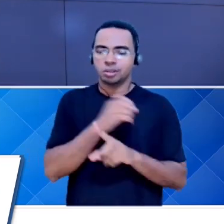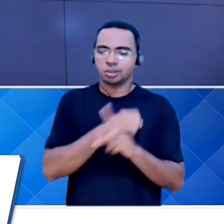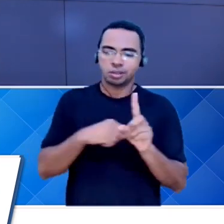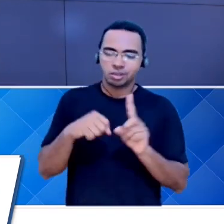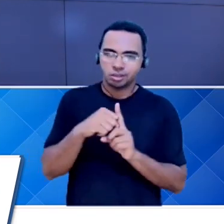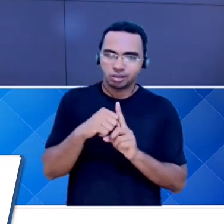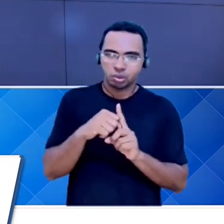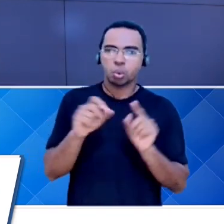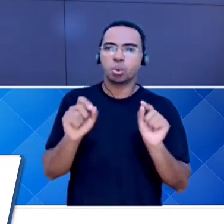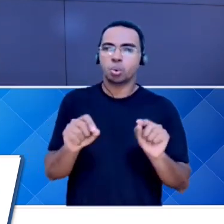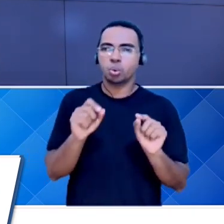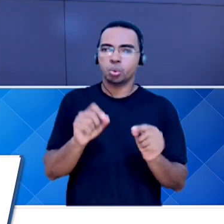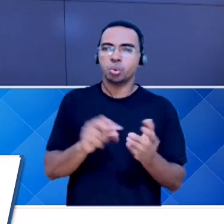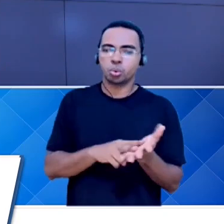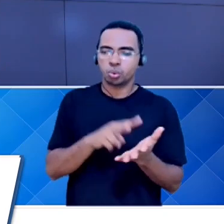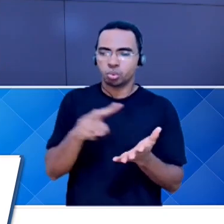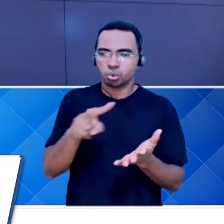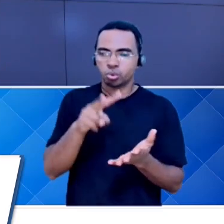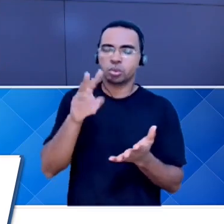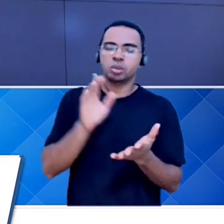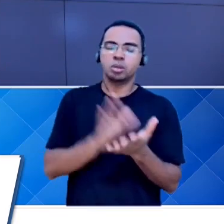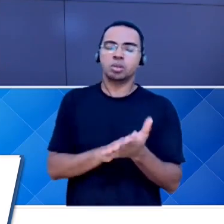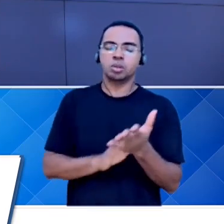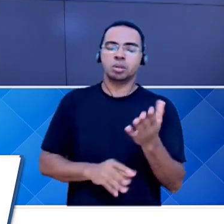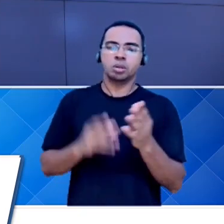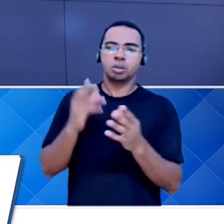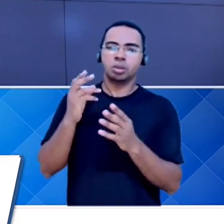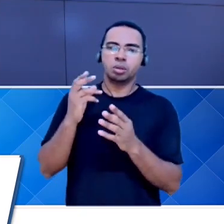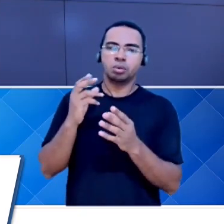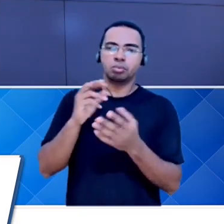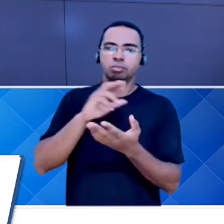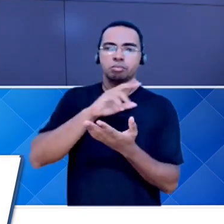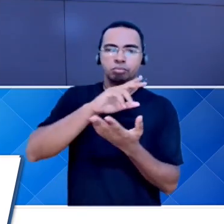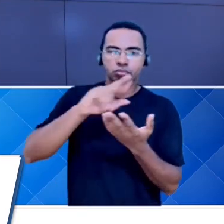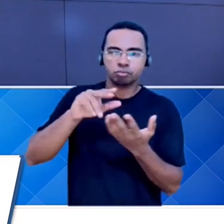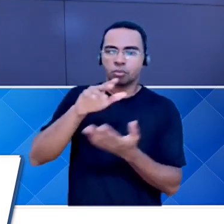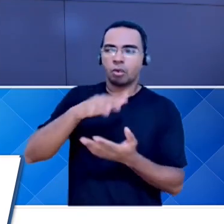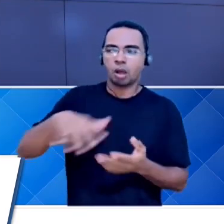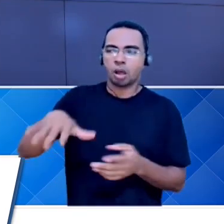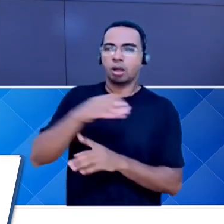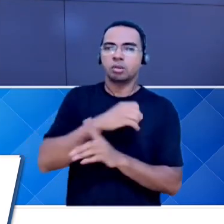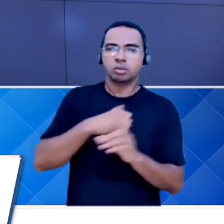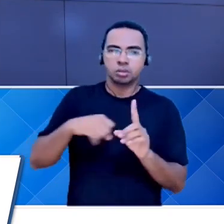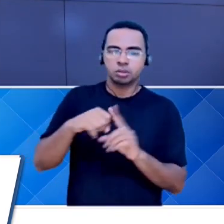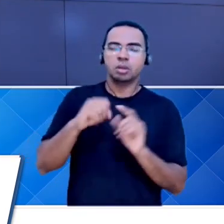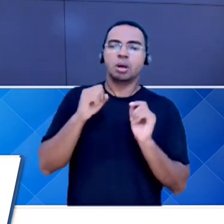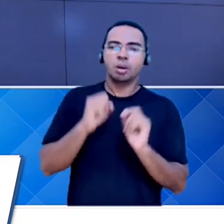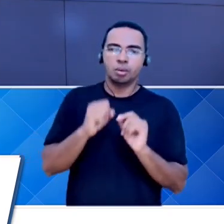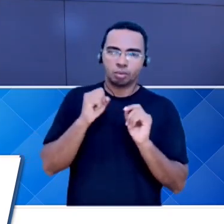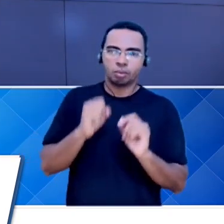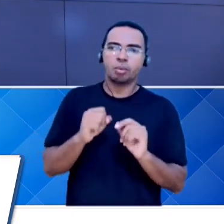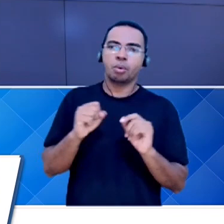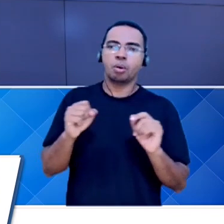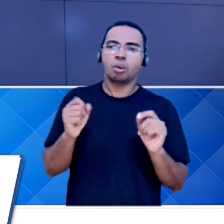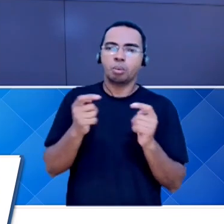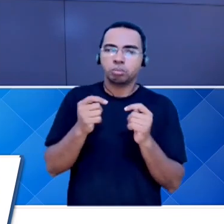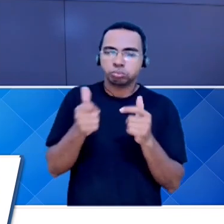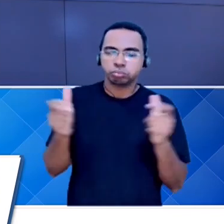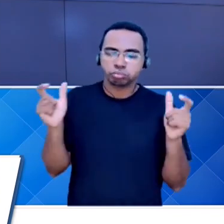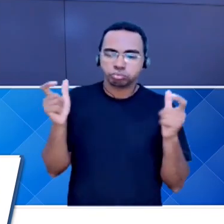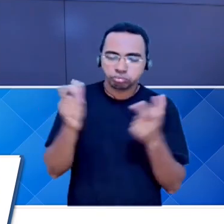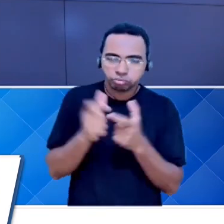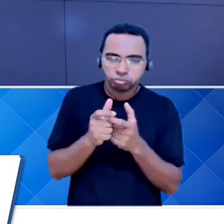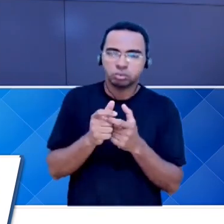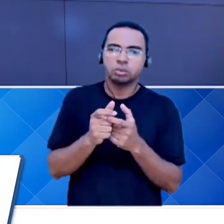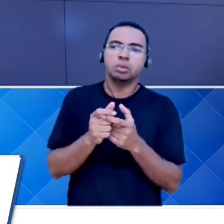que benefícios, em que a área social também pode ser menos afetada. Então, é